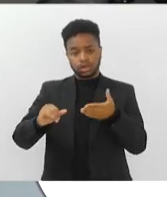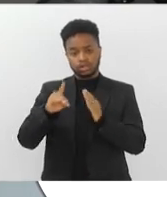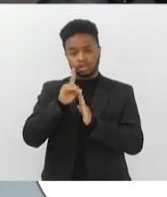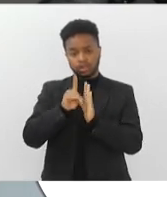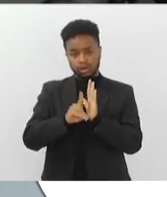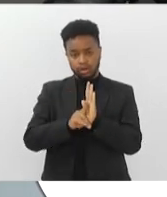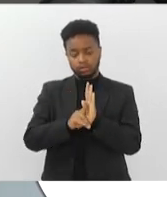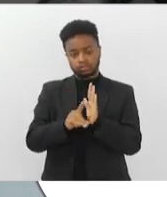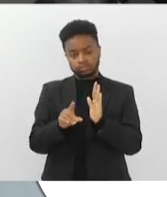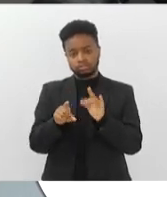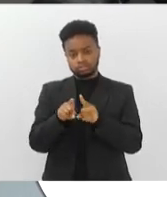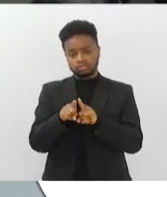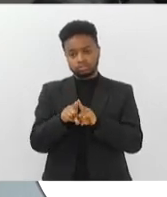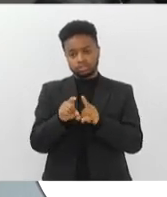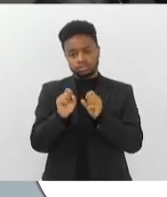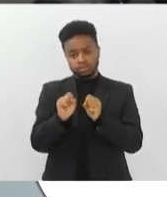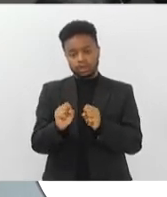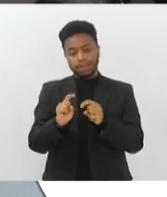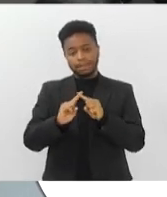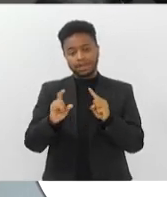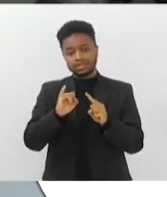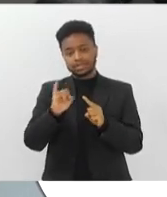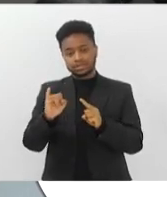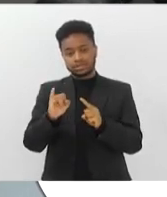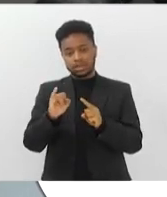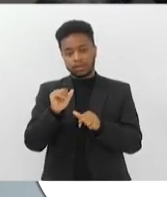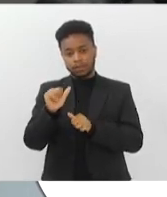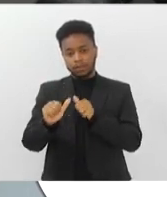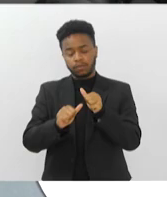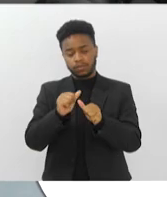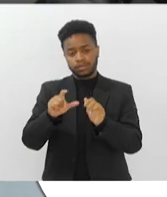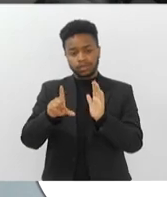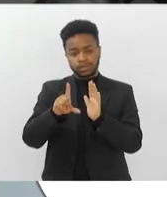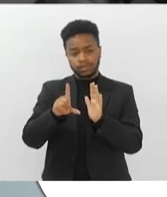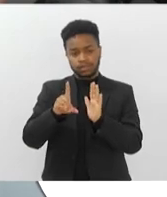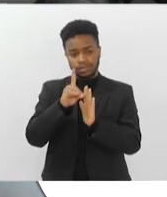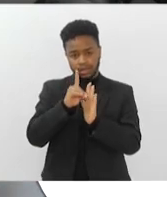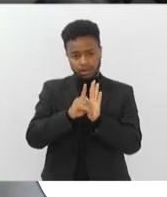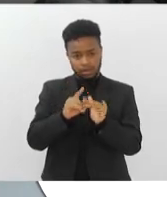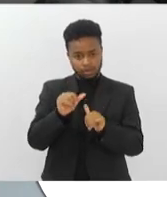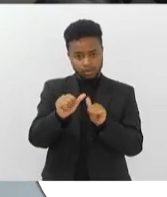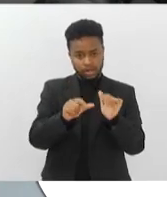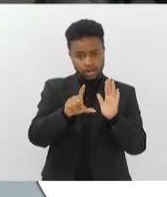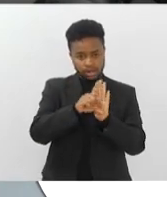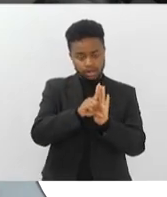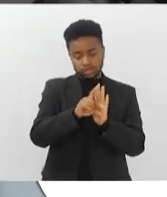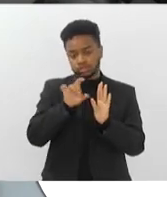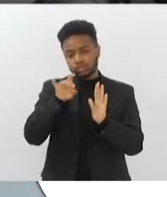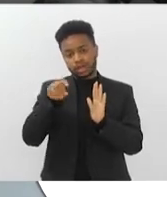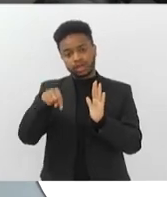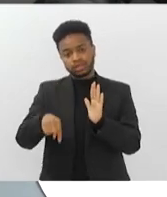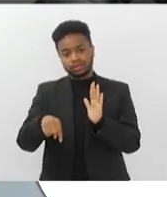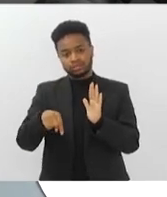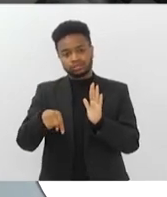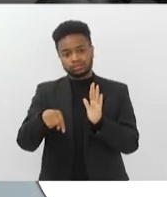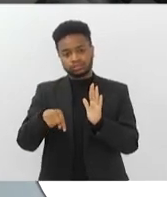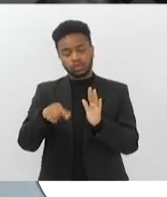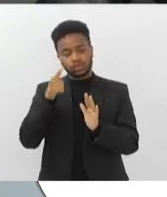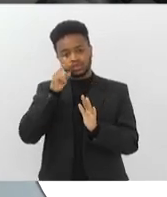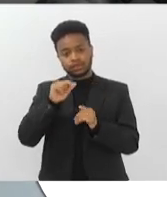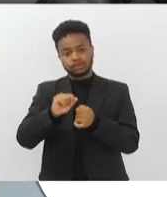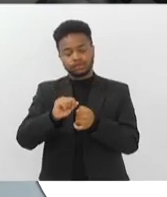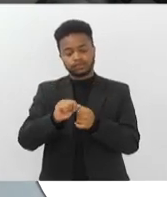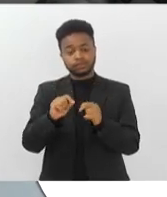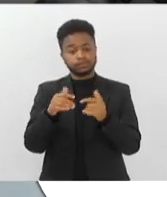o próprio. E se você transforma esse decreto-lei, só o parlamento pode fazê-lo. Então, eu não